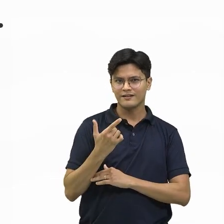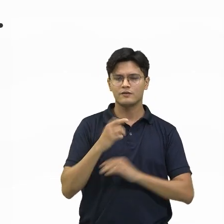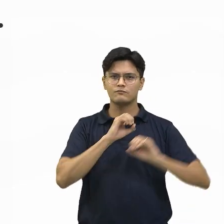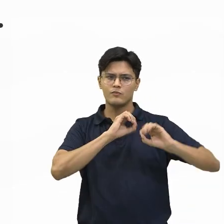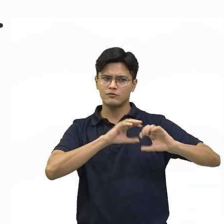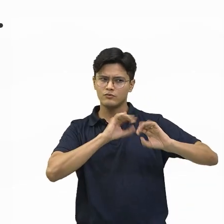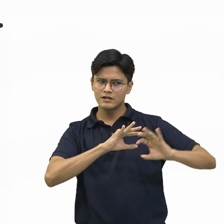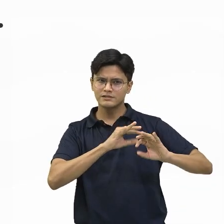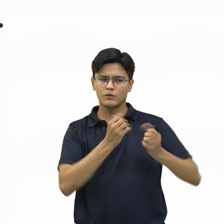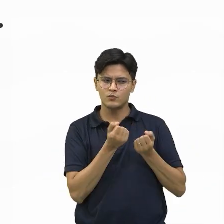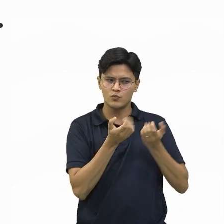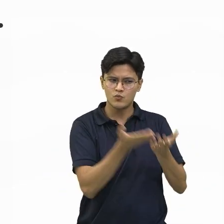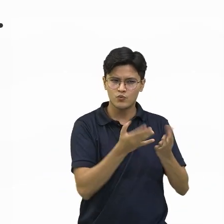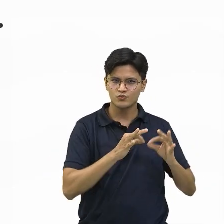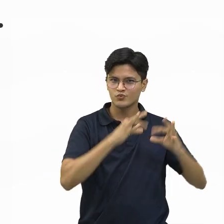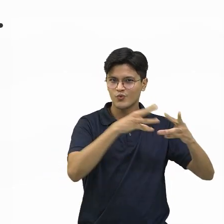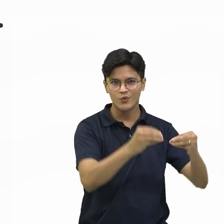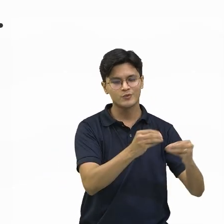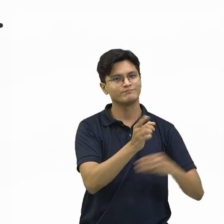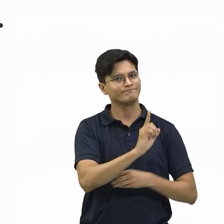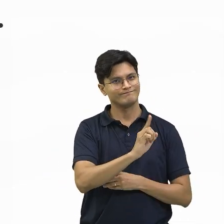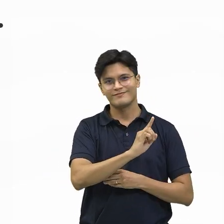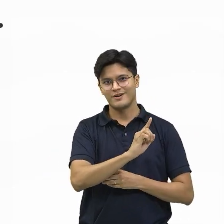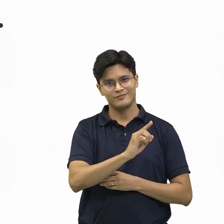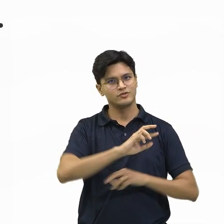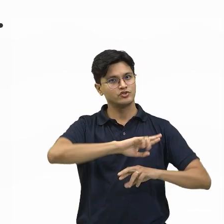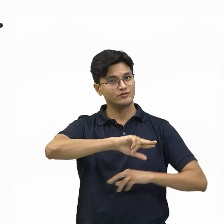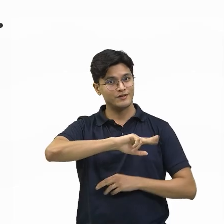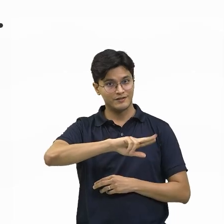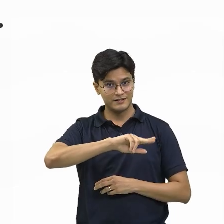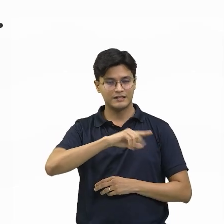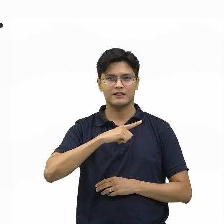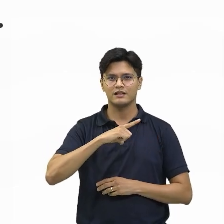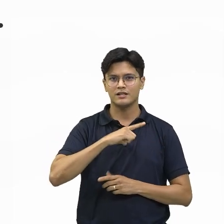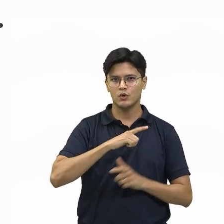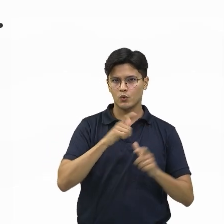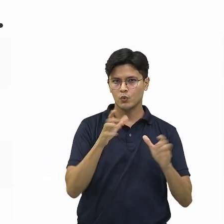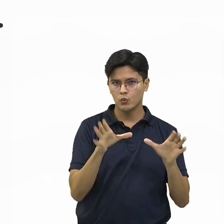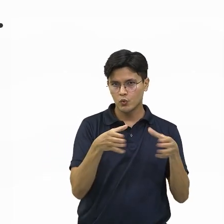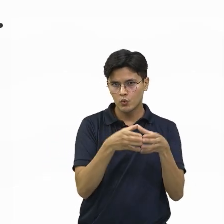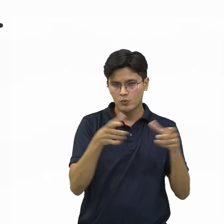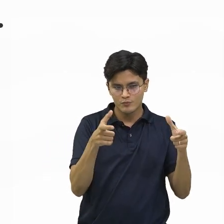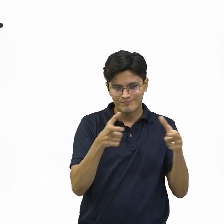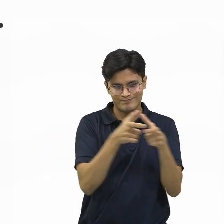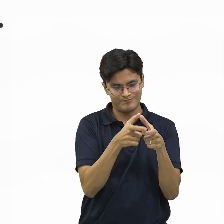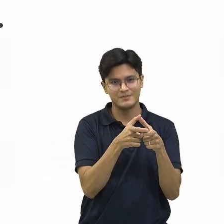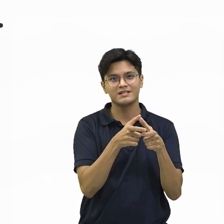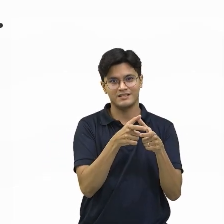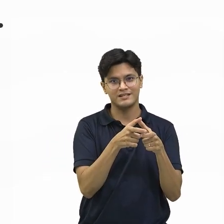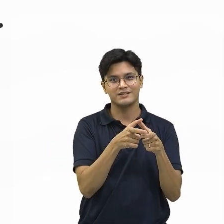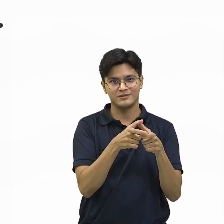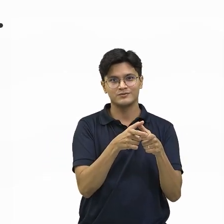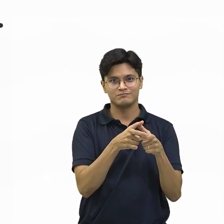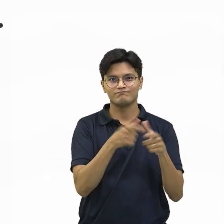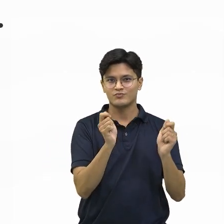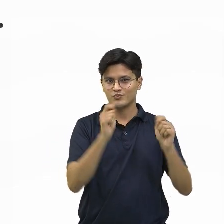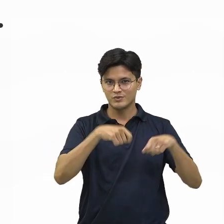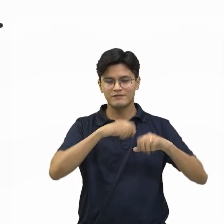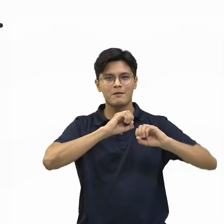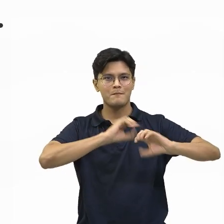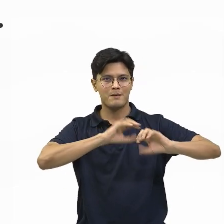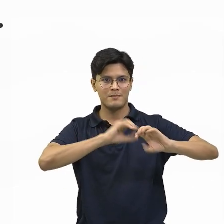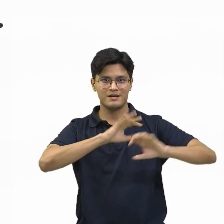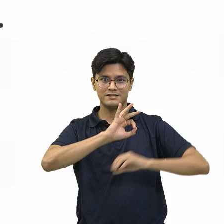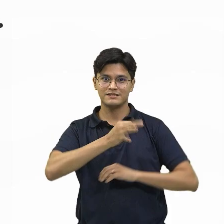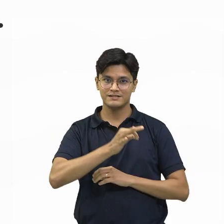para todos, muito pelo contrário, você vai ter uma parcela muito pequena da sociedade